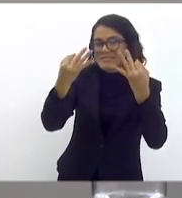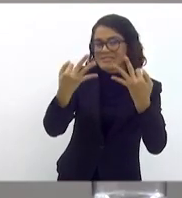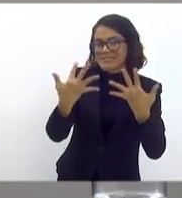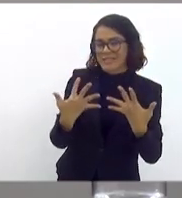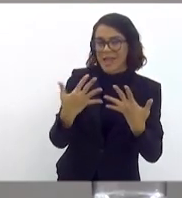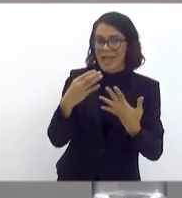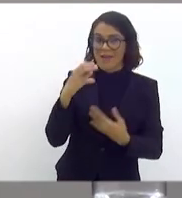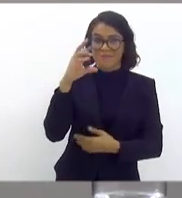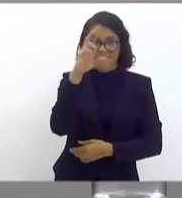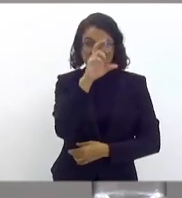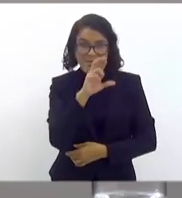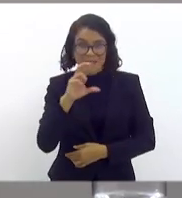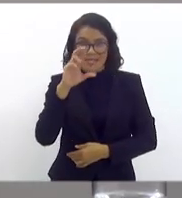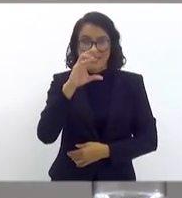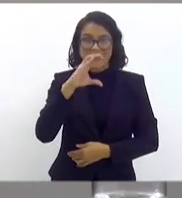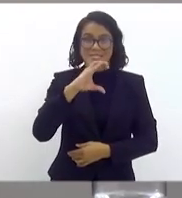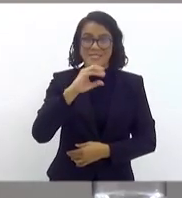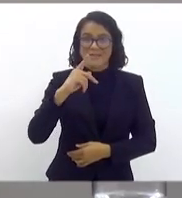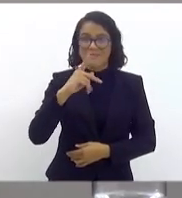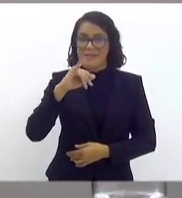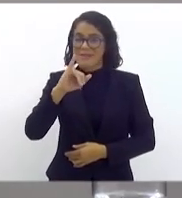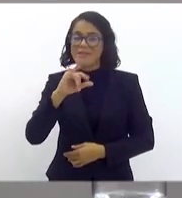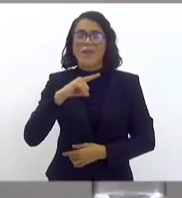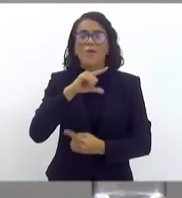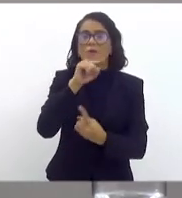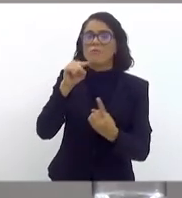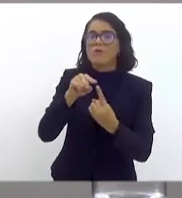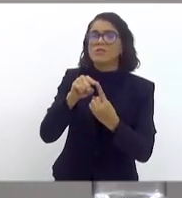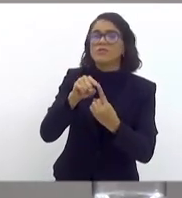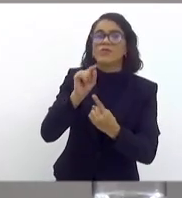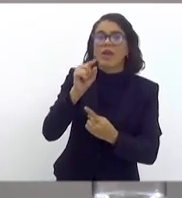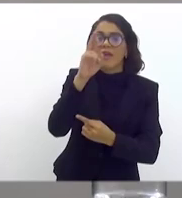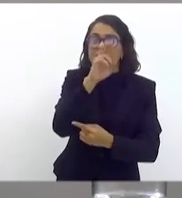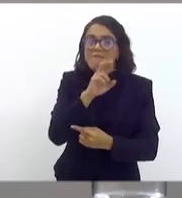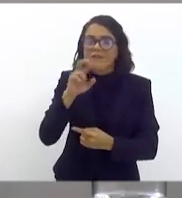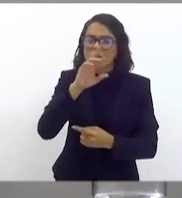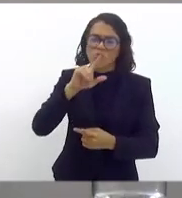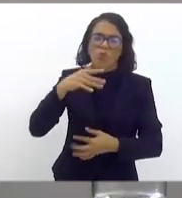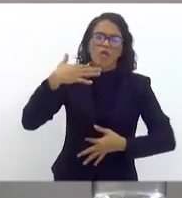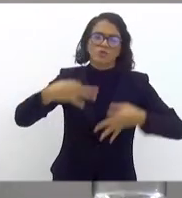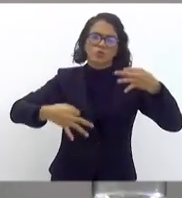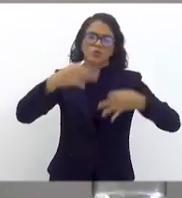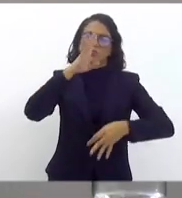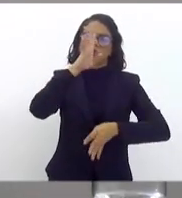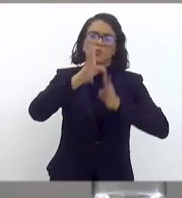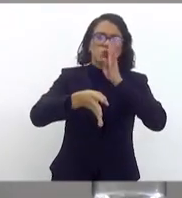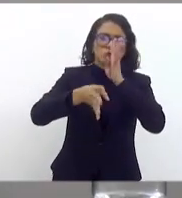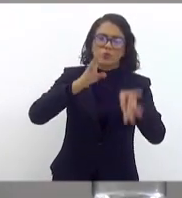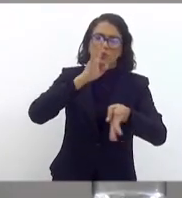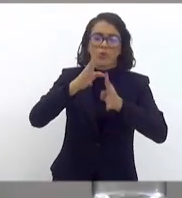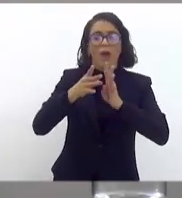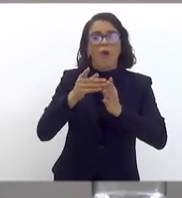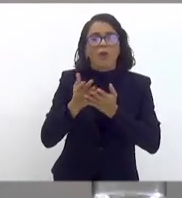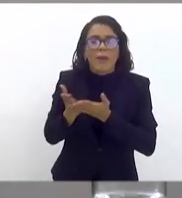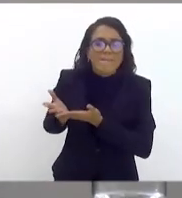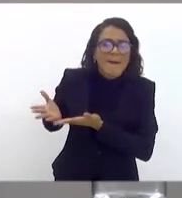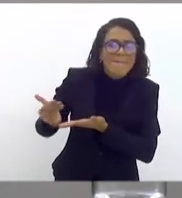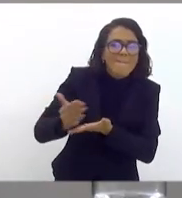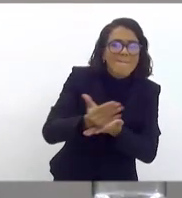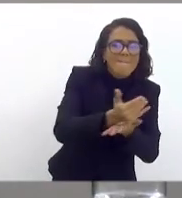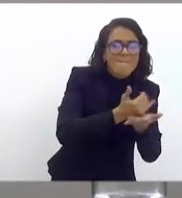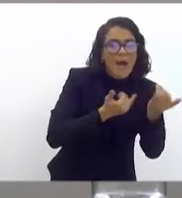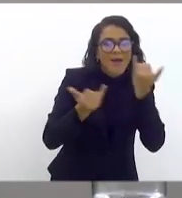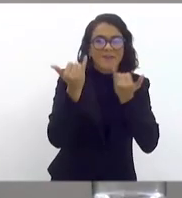uma CPI, ele tem esse fundamento, ele não tem um fundamento julgador, ele tem um fundamento de levantar informações e que possam